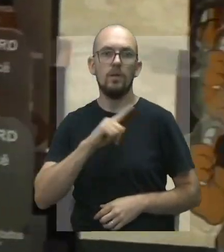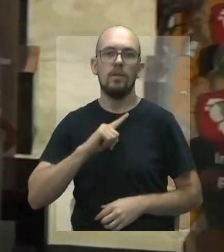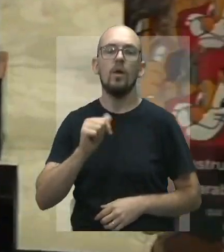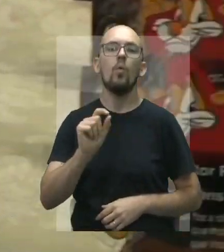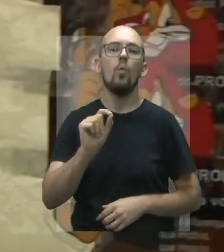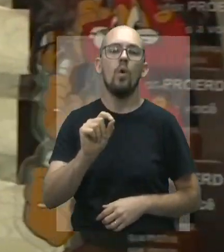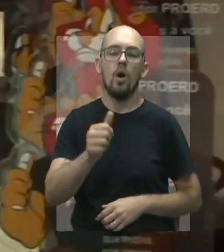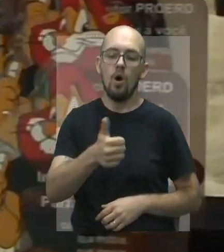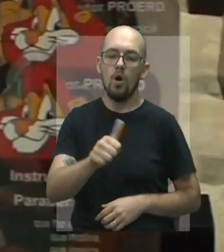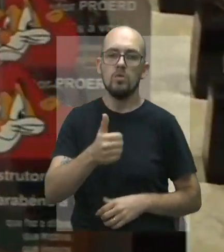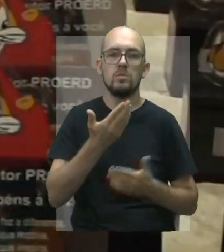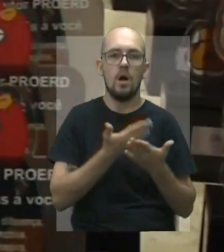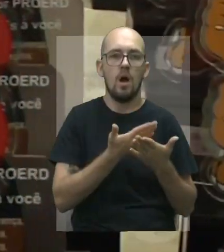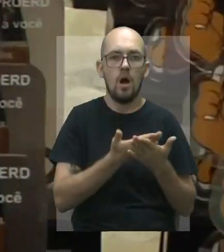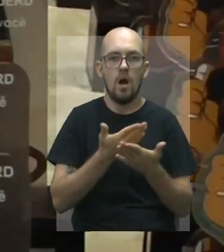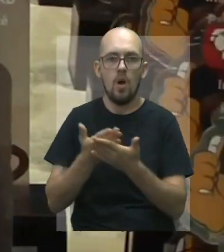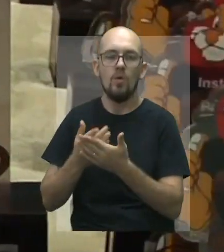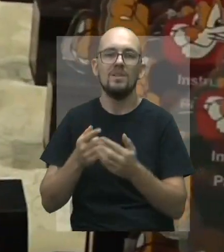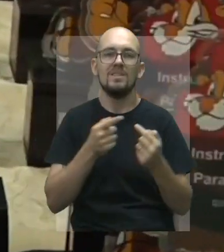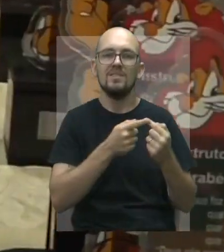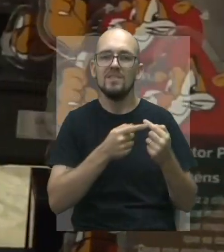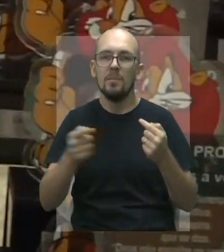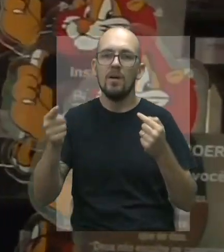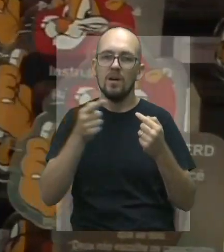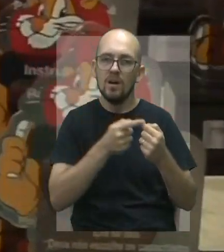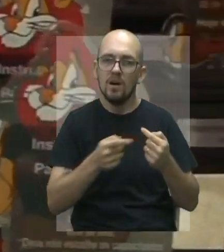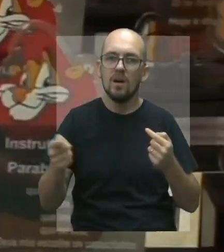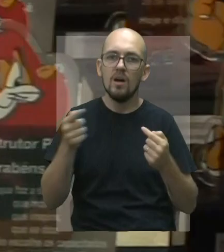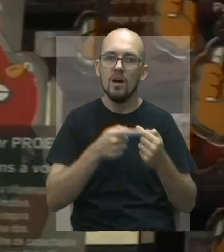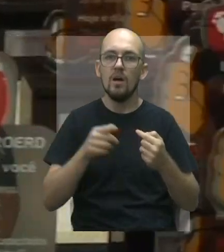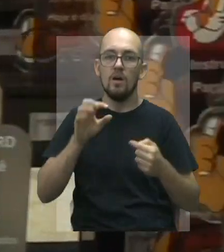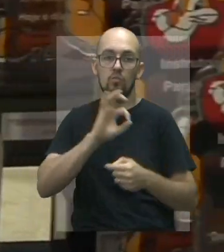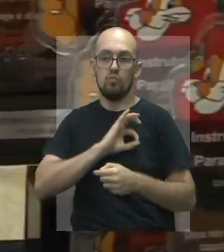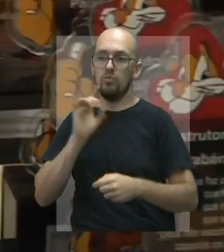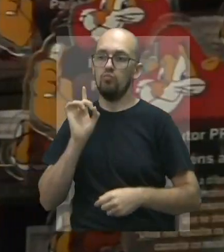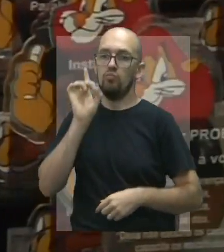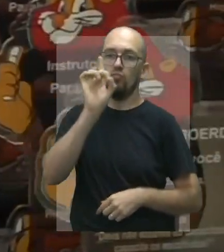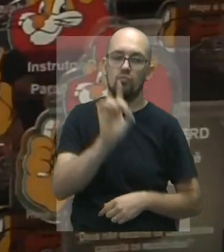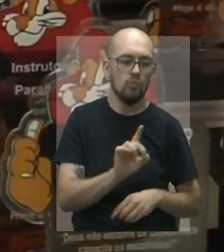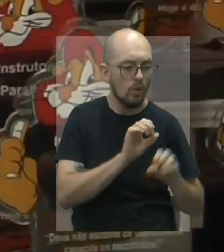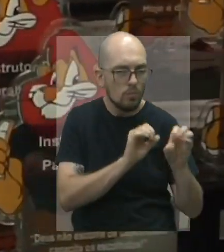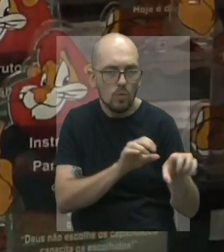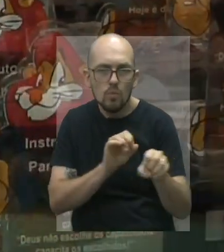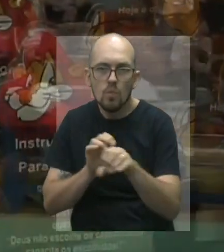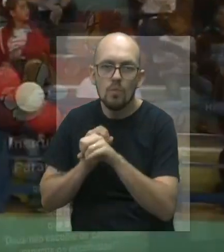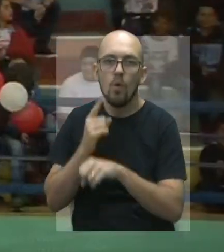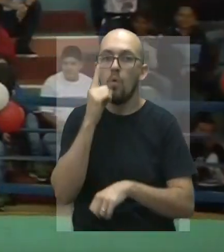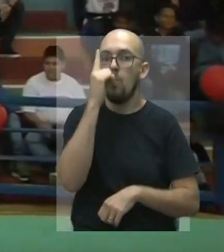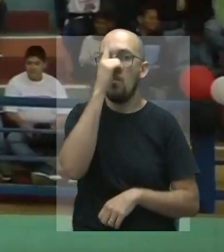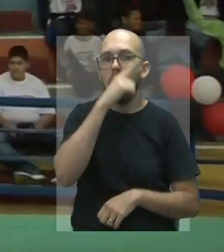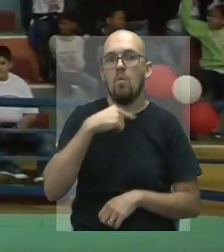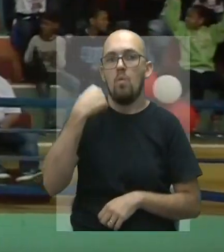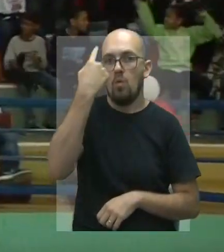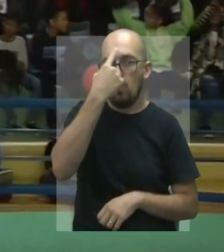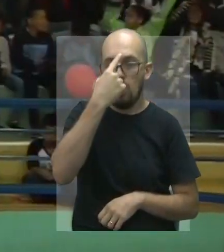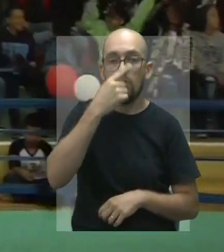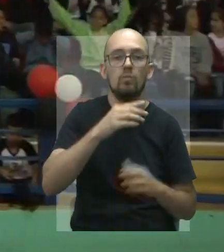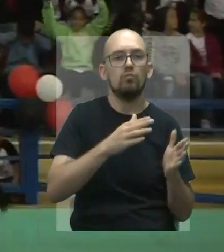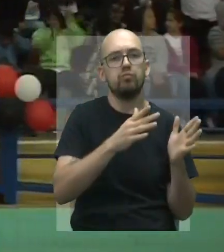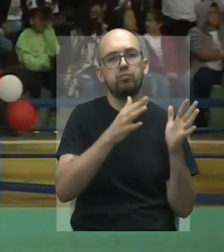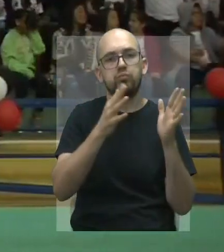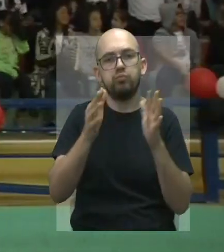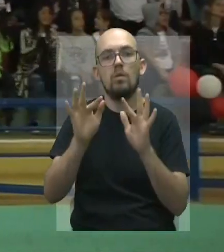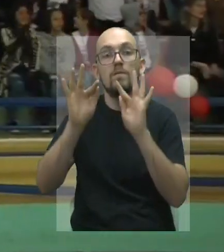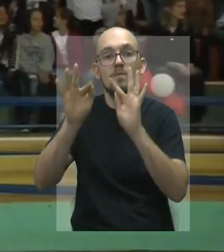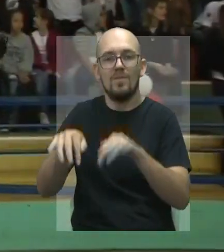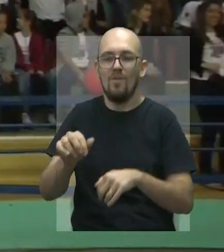são desenvolvidas em encontros semanais em sala de aula com cerca de 1 hora de duração. Ao final do programa, na